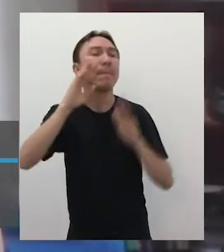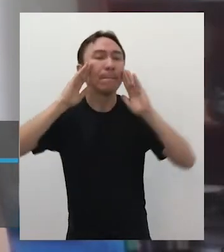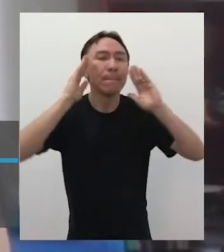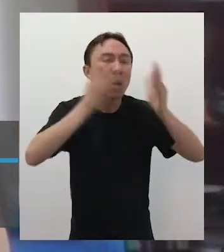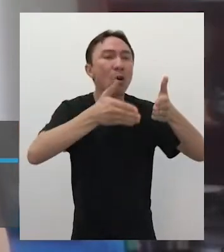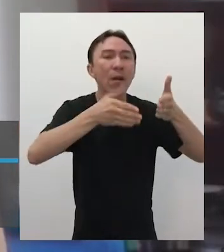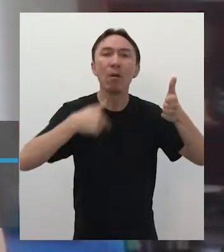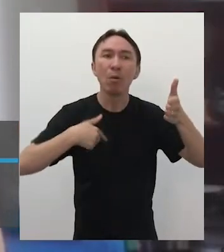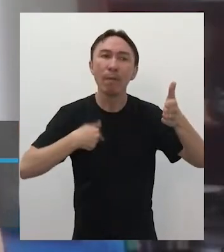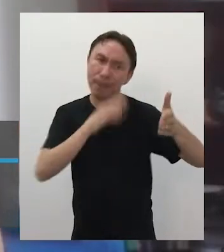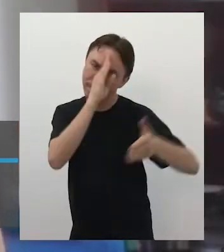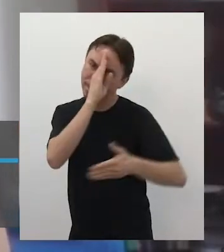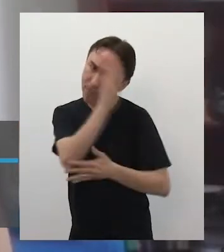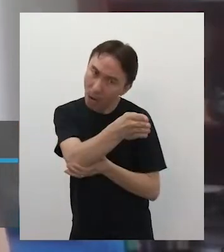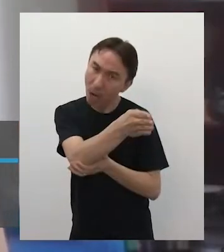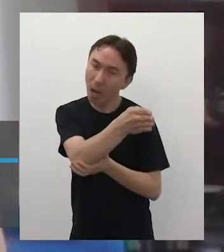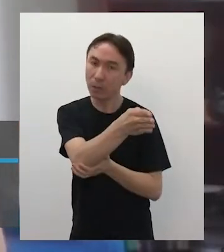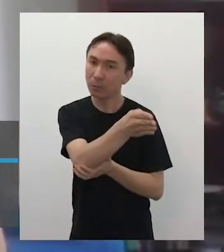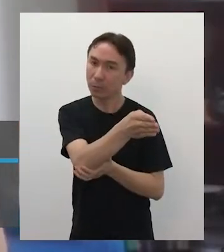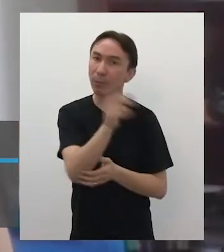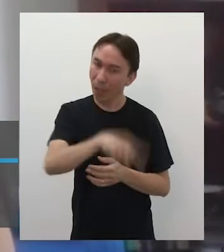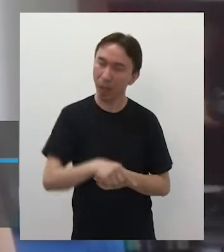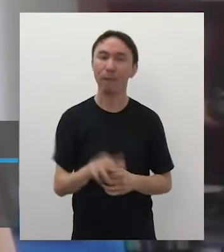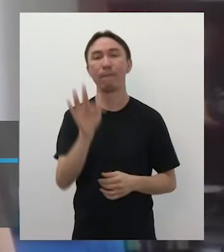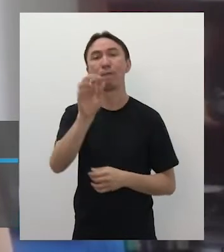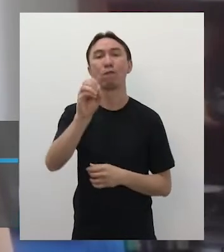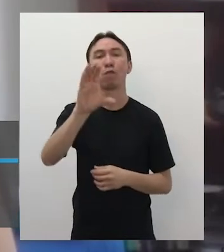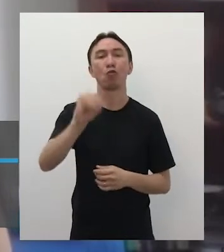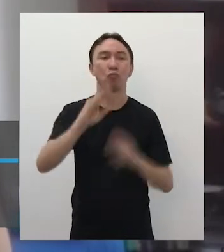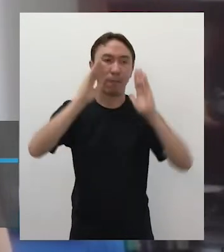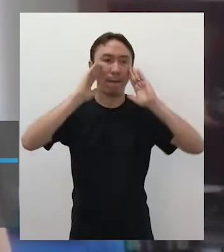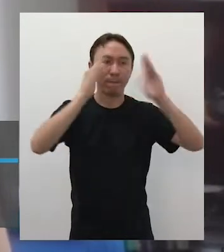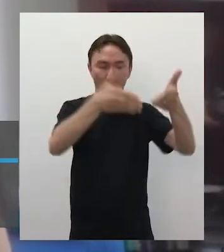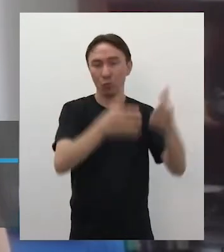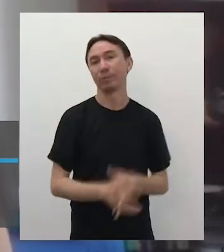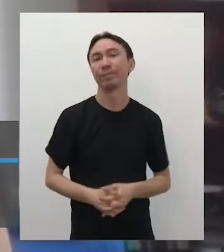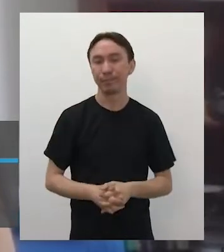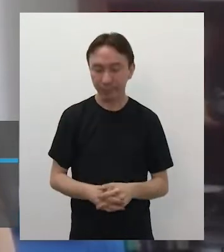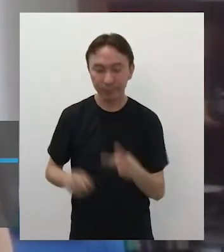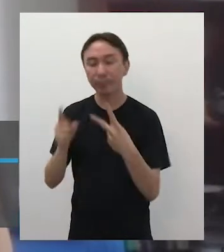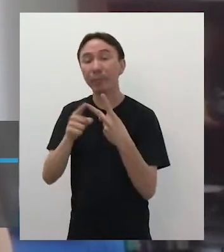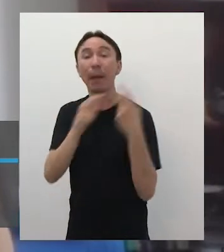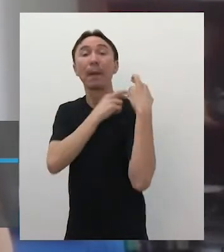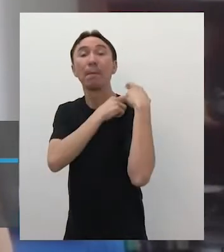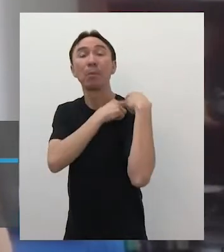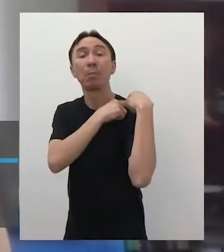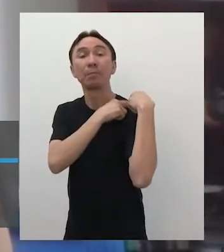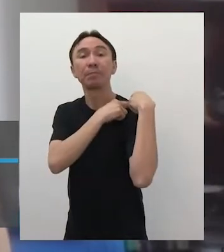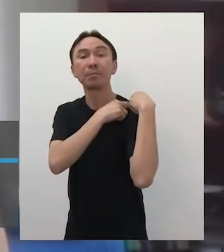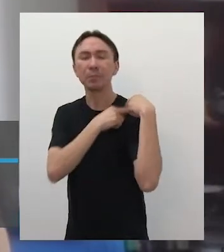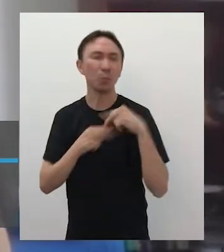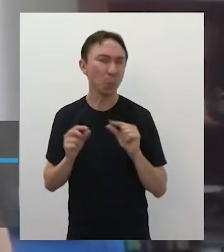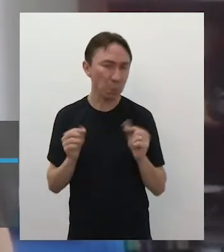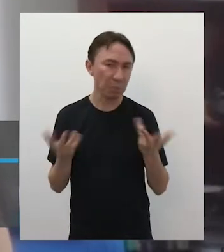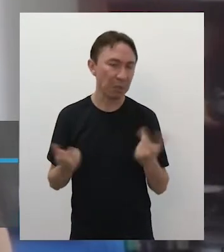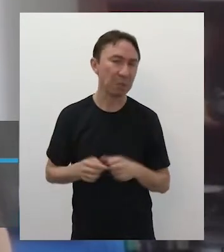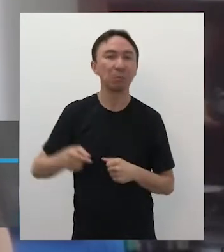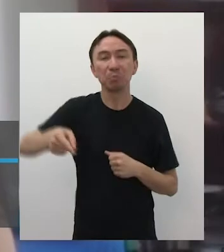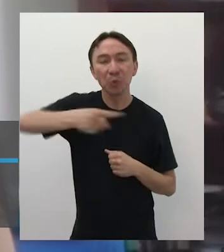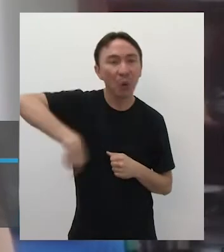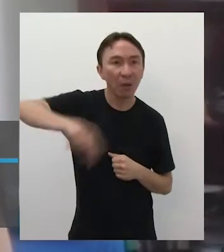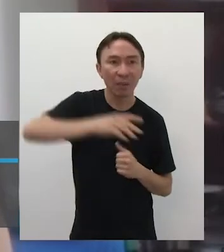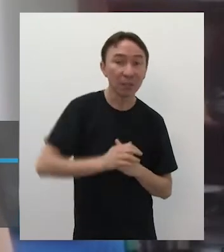coisas acontecem ao mesmo tempo, e quando a gente está exercitando foco, a gente está justamente priorizando, né? O que a gente